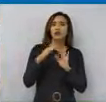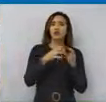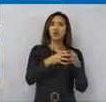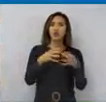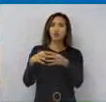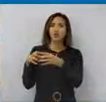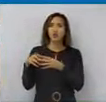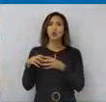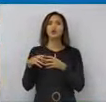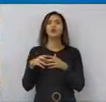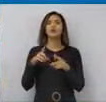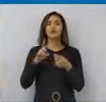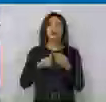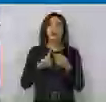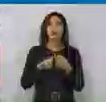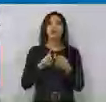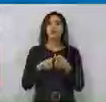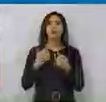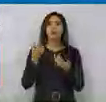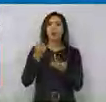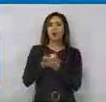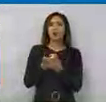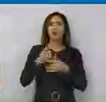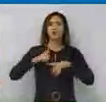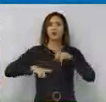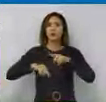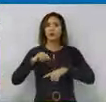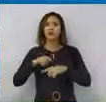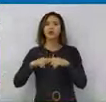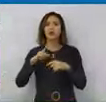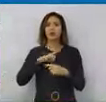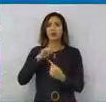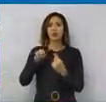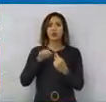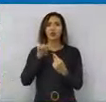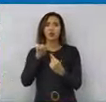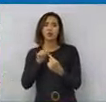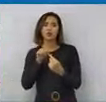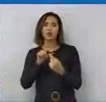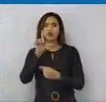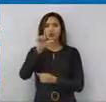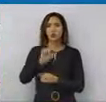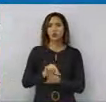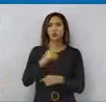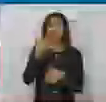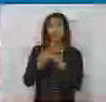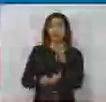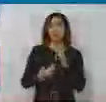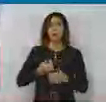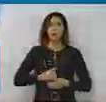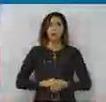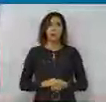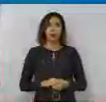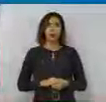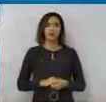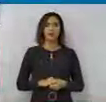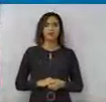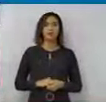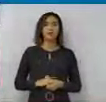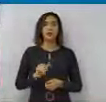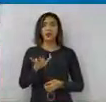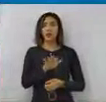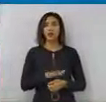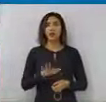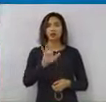subsetorização e aquisição de equipamentos visando a identificação e redução de perdas. Na Unisul e